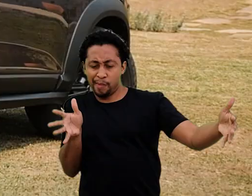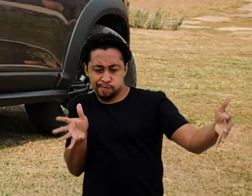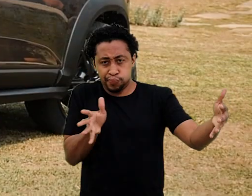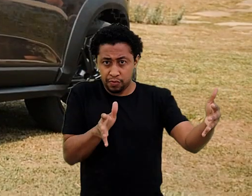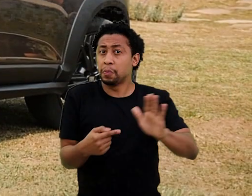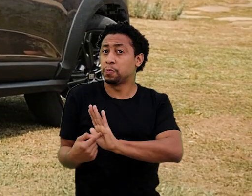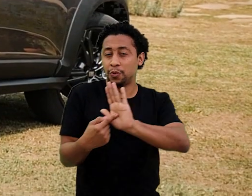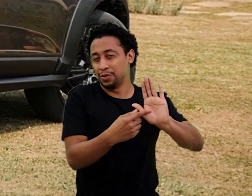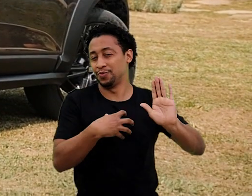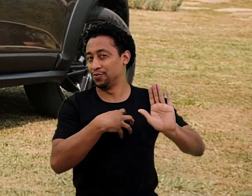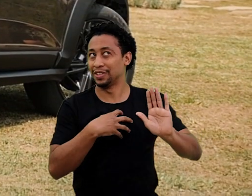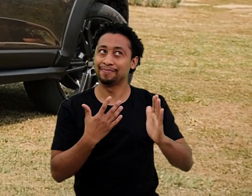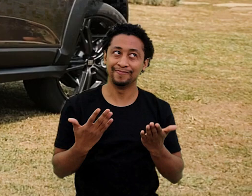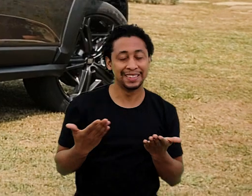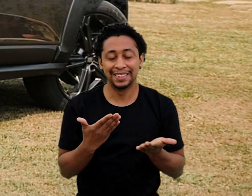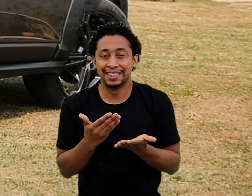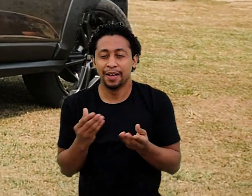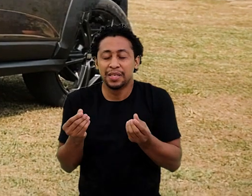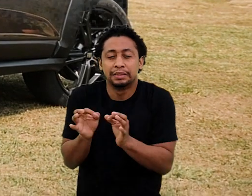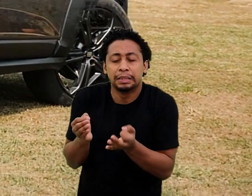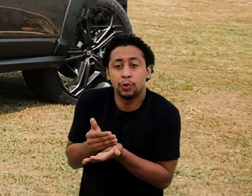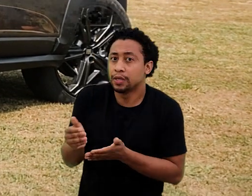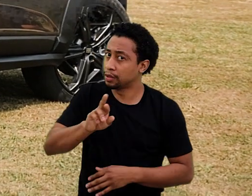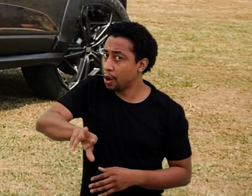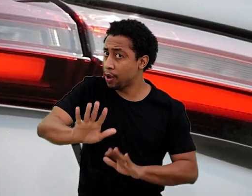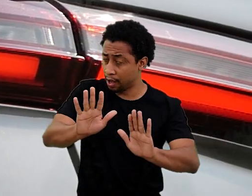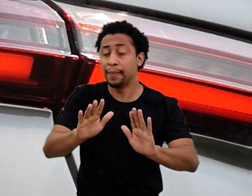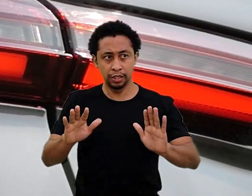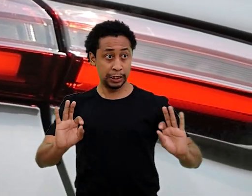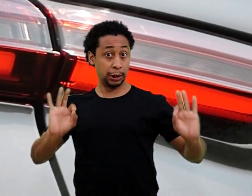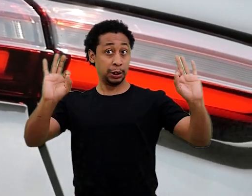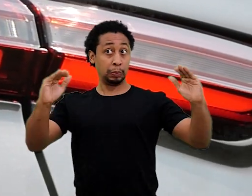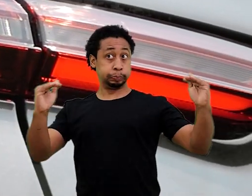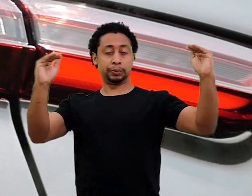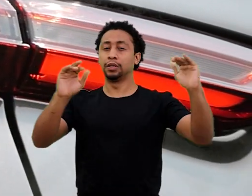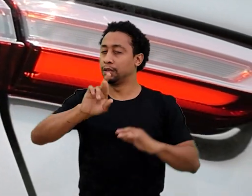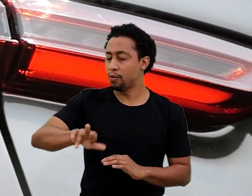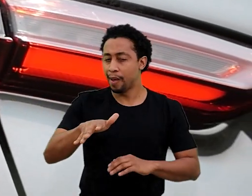então no mercado que eu não vou chamar de entrada, mas muito mais acessível do que o segmento de luxo no qual esse tipo de